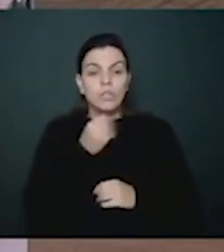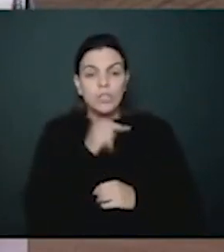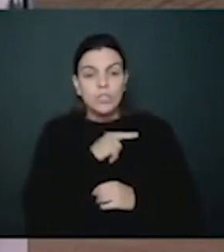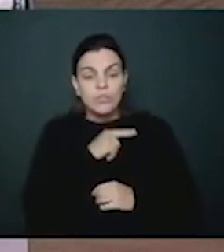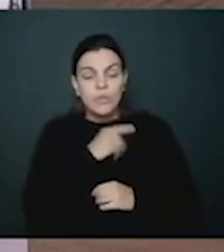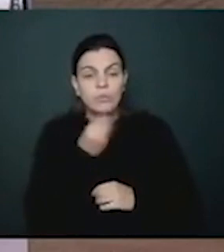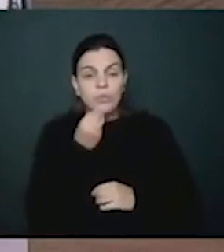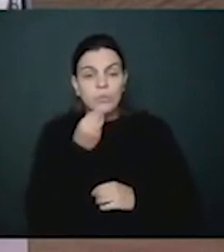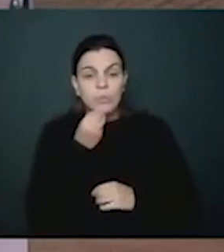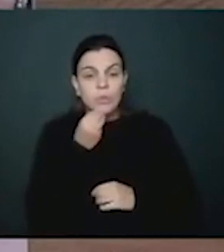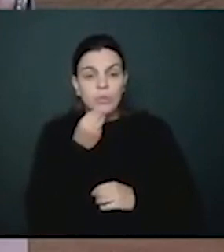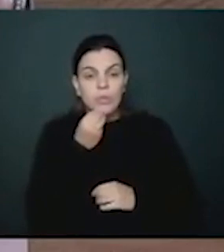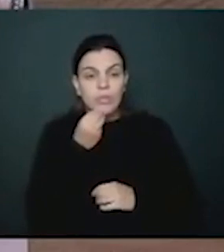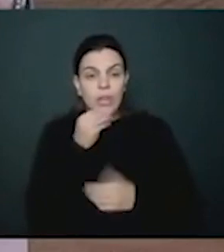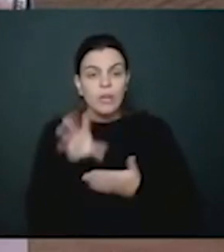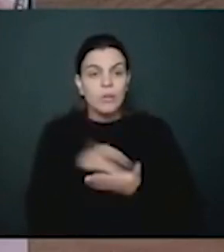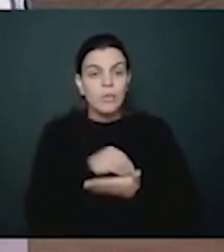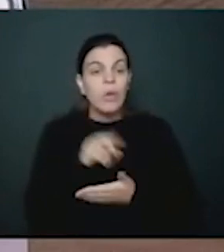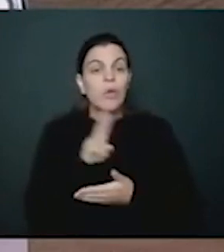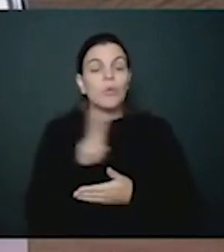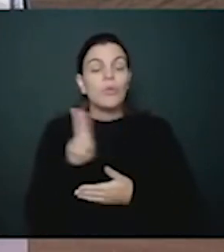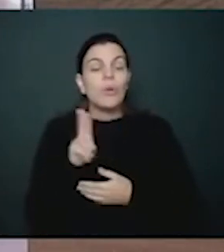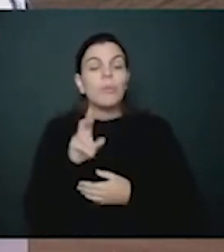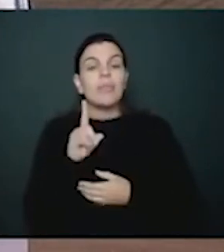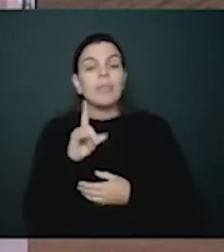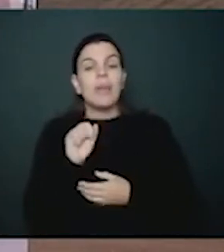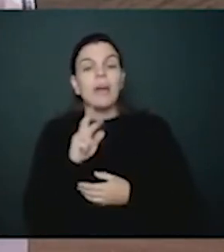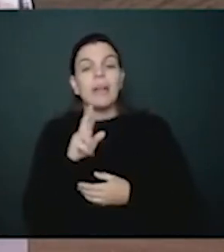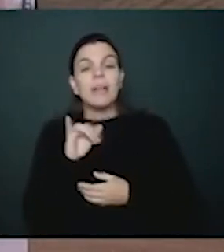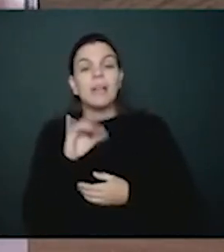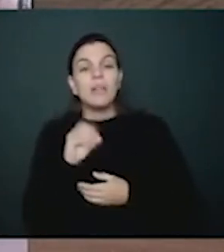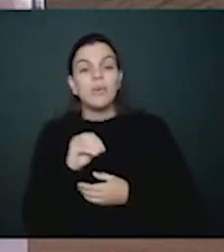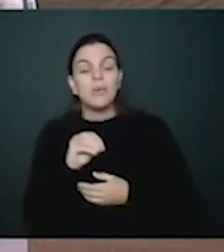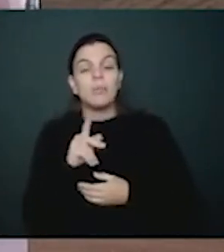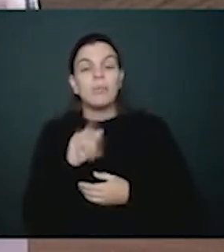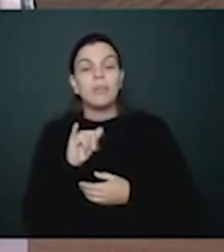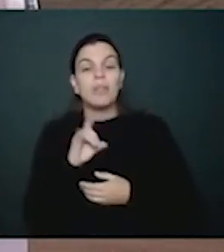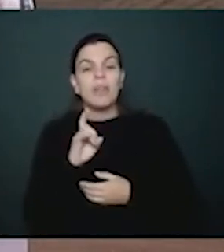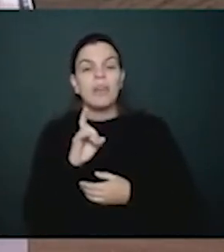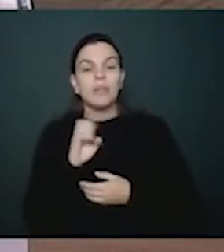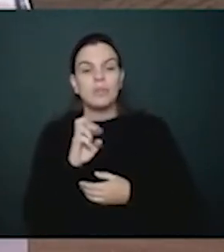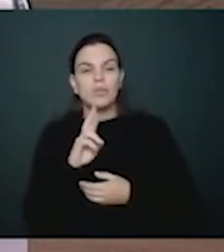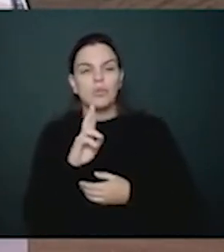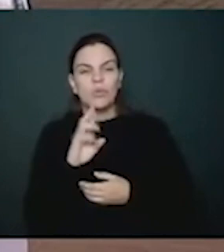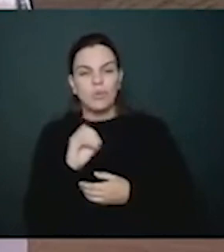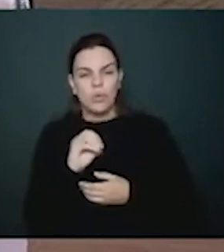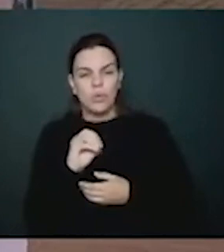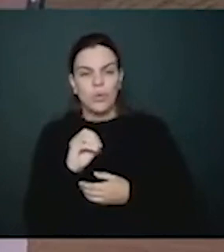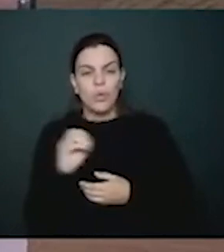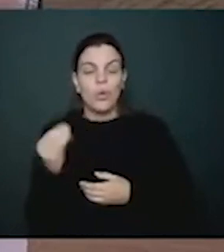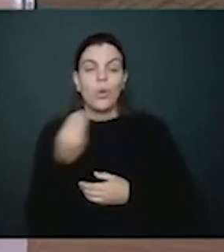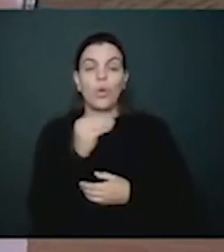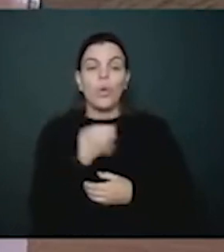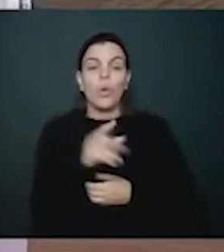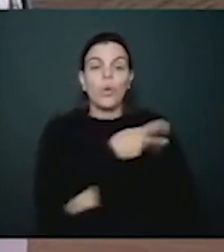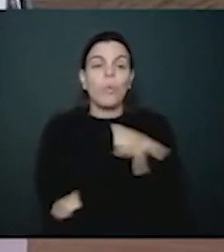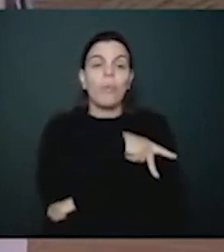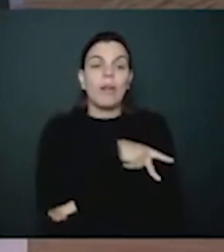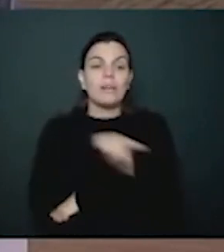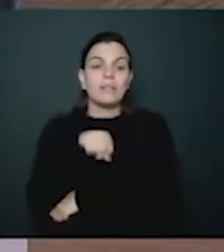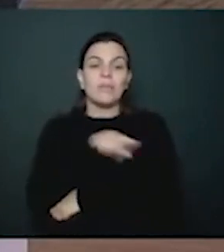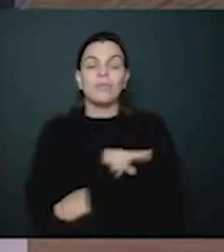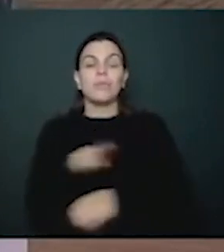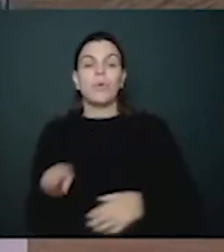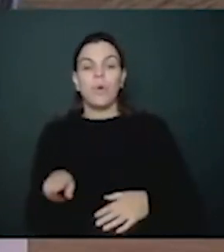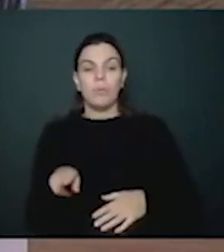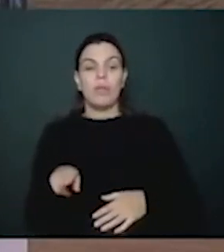padre Dario Piero para uma praça lá na rua Pretestato Taborda Ribas, esta praça que é orgulho da